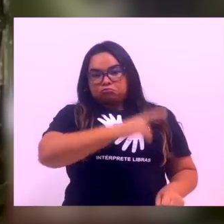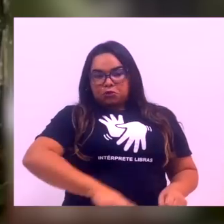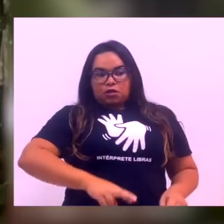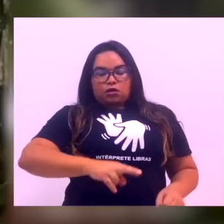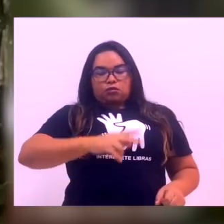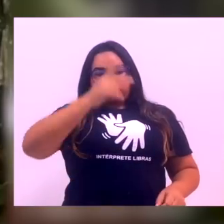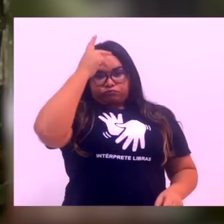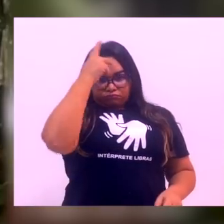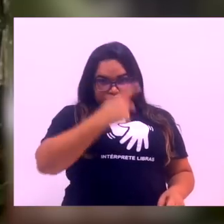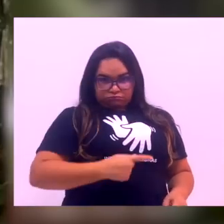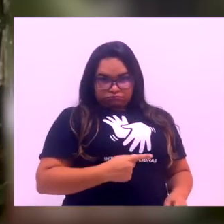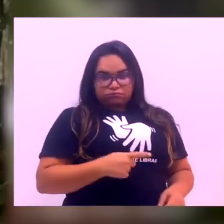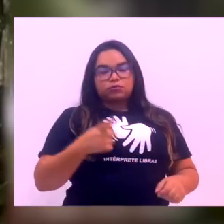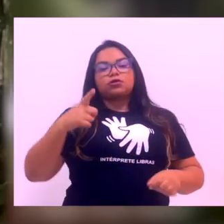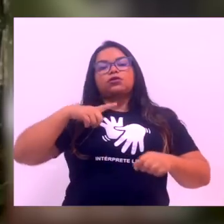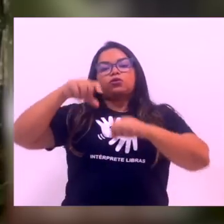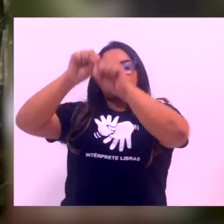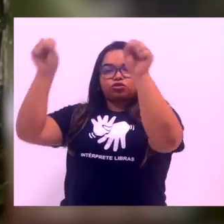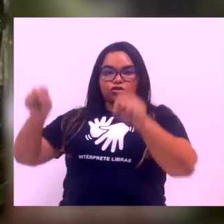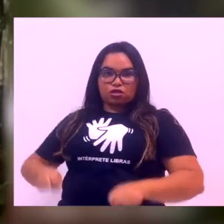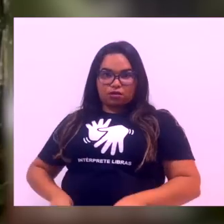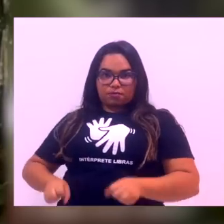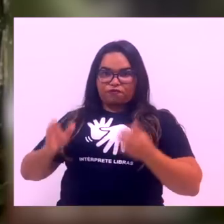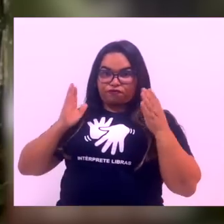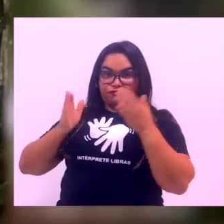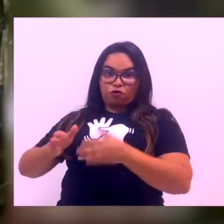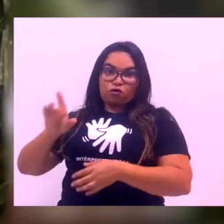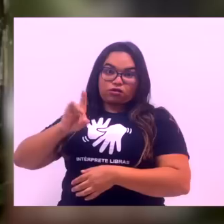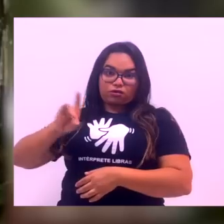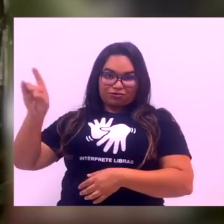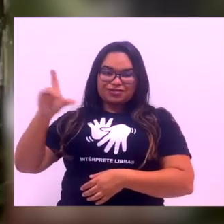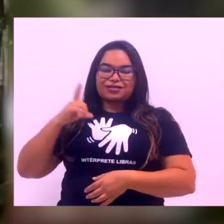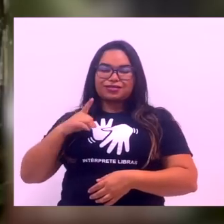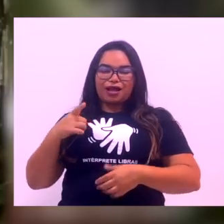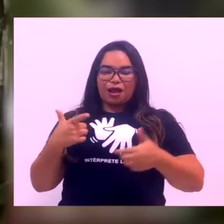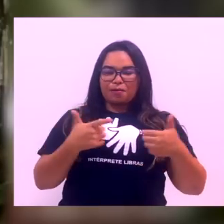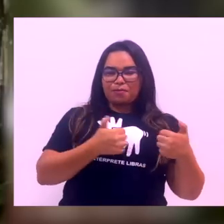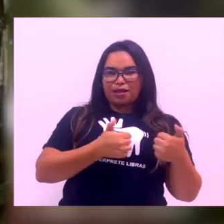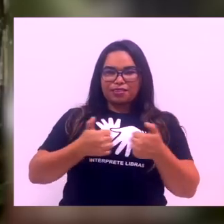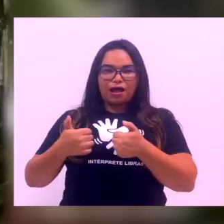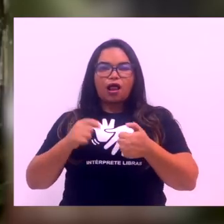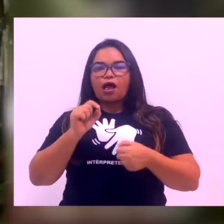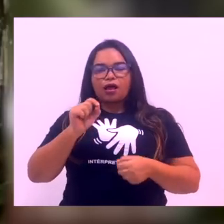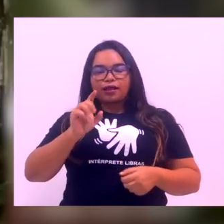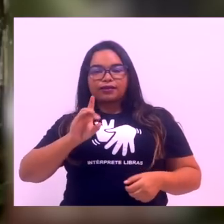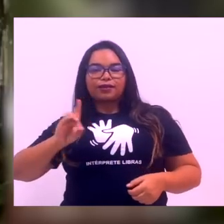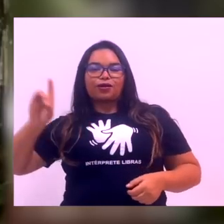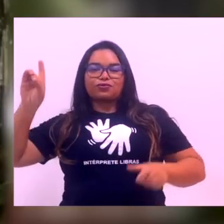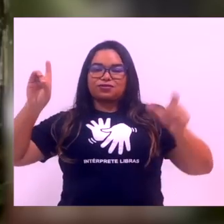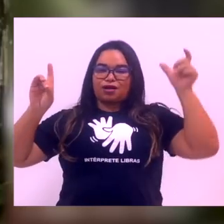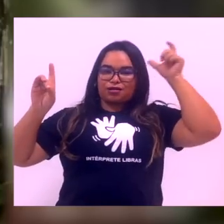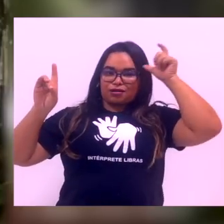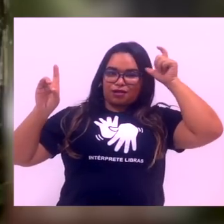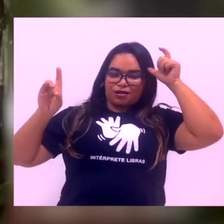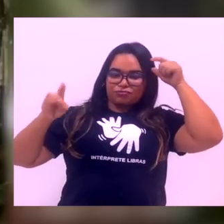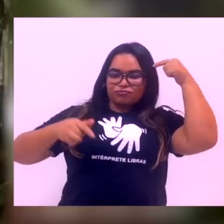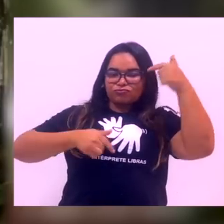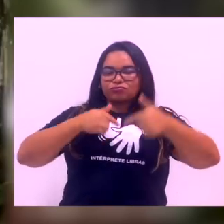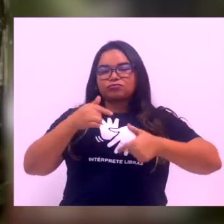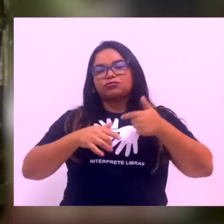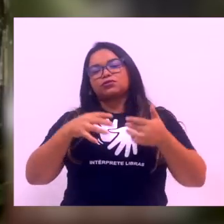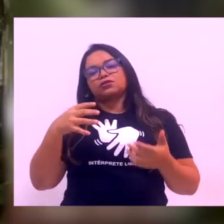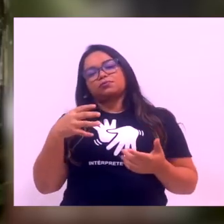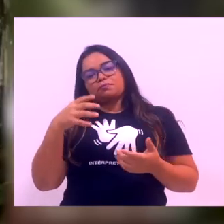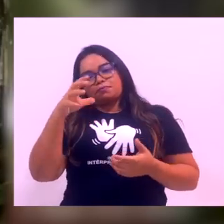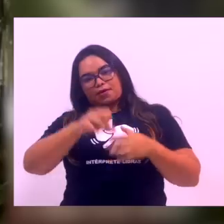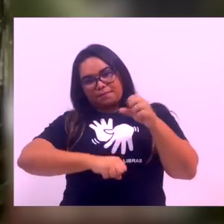planeta. Um sistema é centrado no homem e o outro é centrado em Deus. E essa é a batalha pela alma de cada pessoa sobre